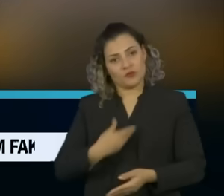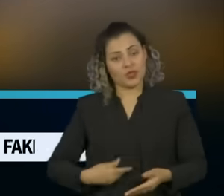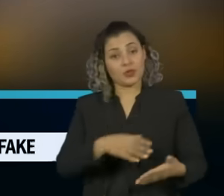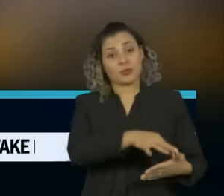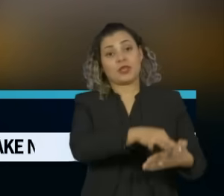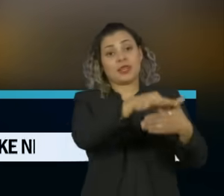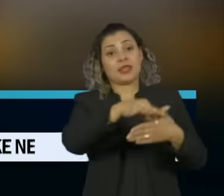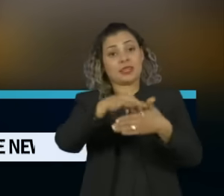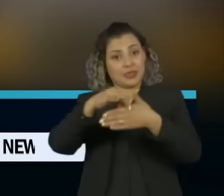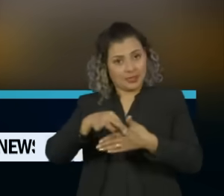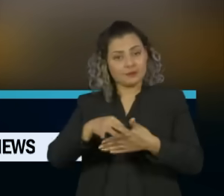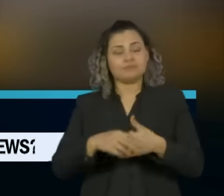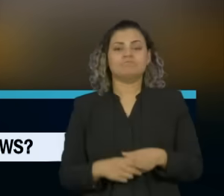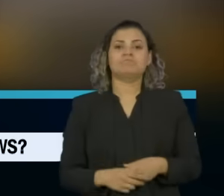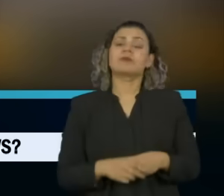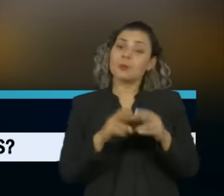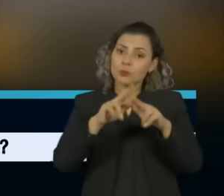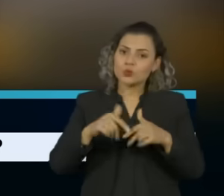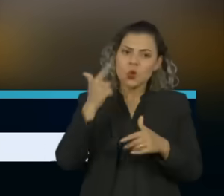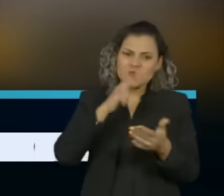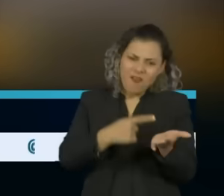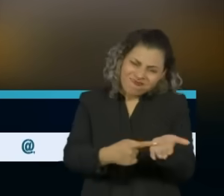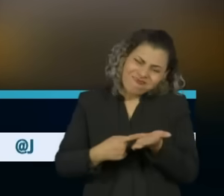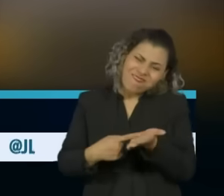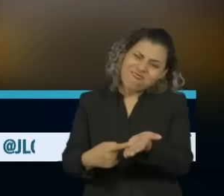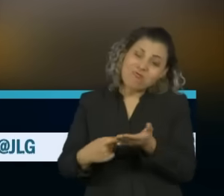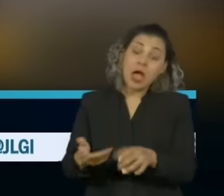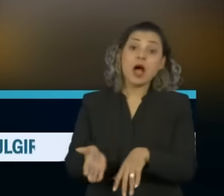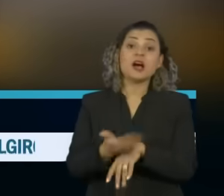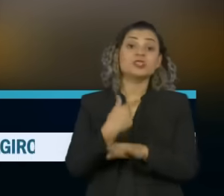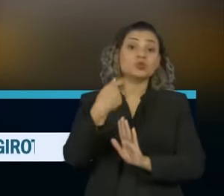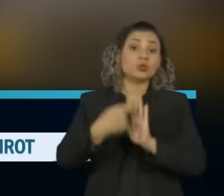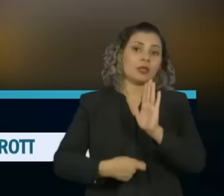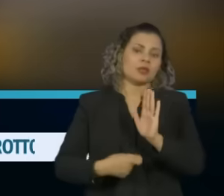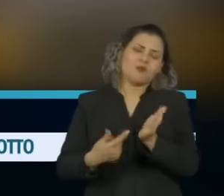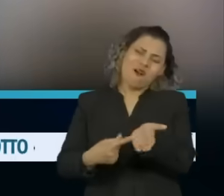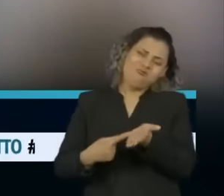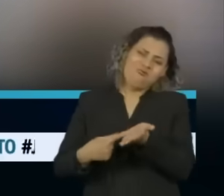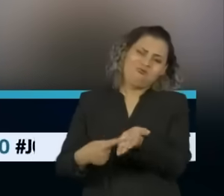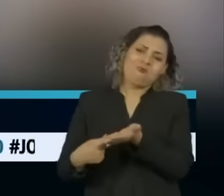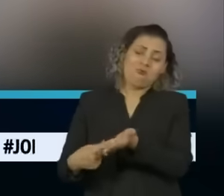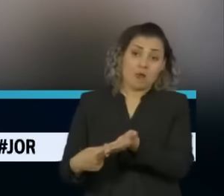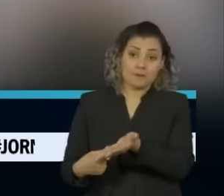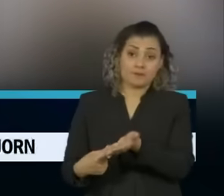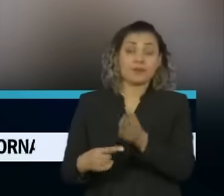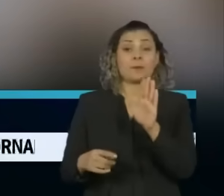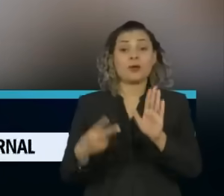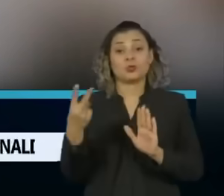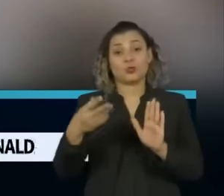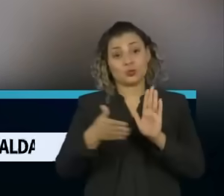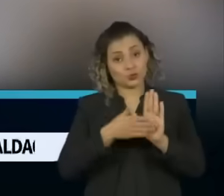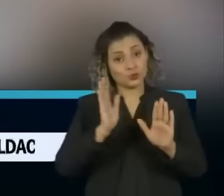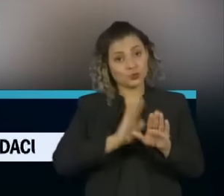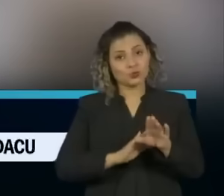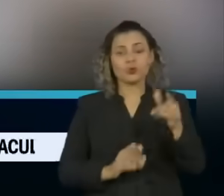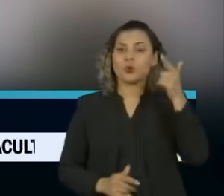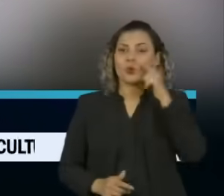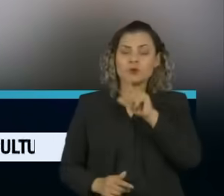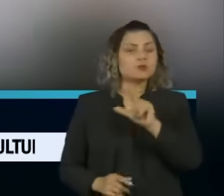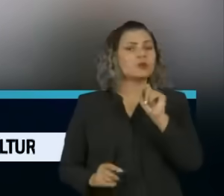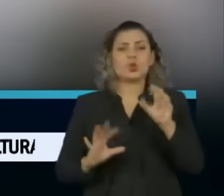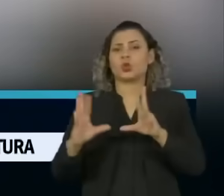líderes parlamentares, que foi costurado horas antes do texto entrar em votação. Nos 2 turnos, quase todos